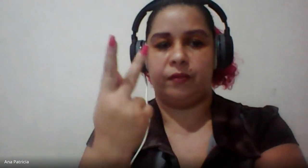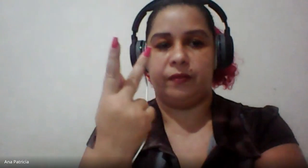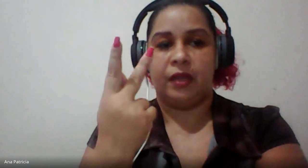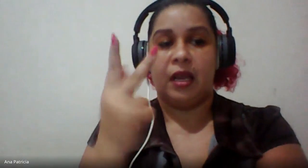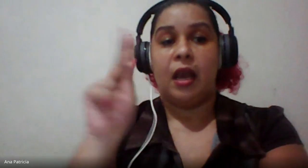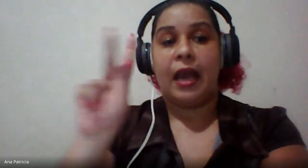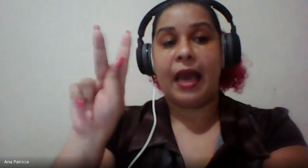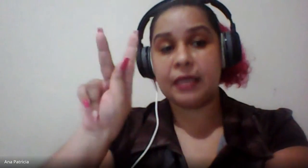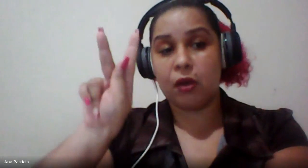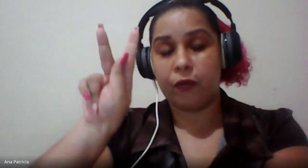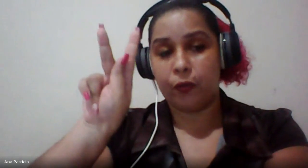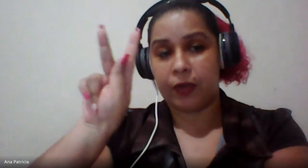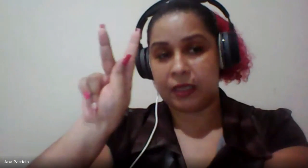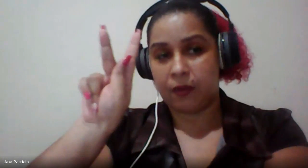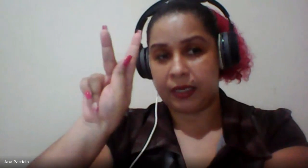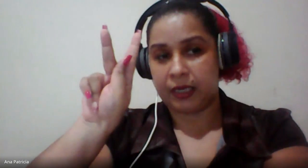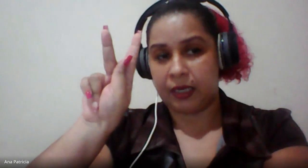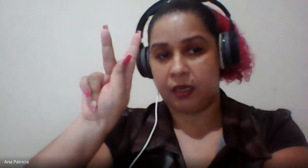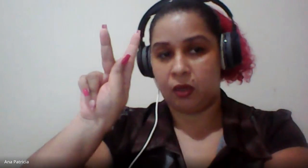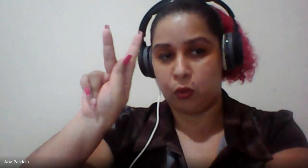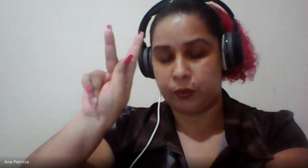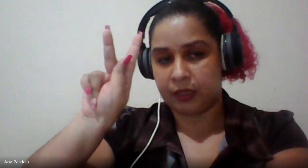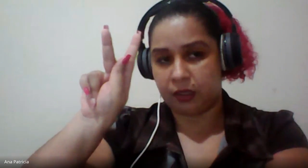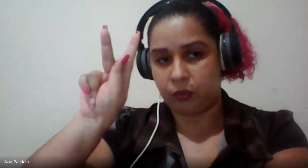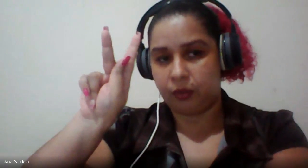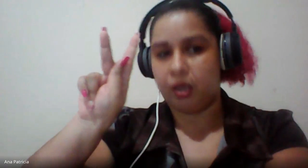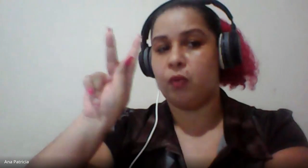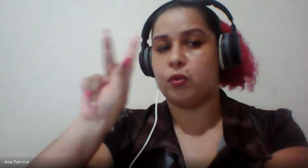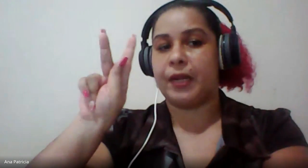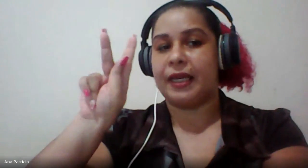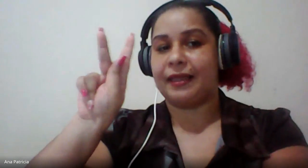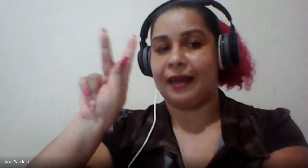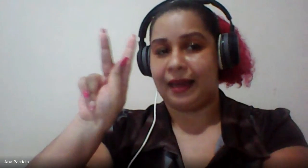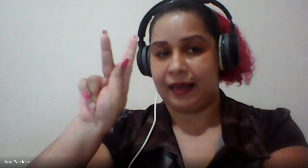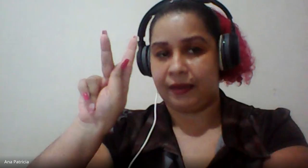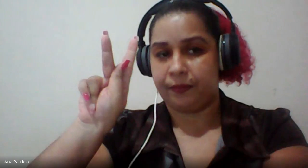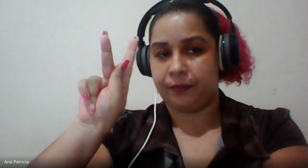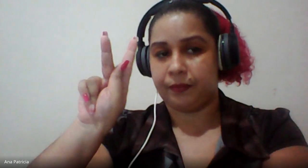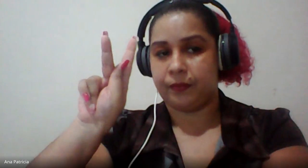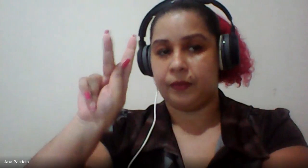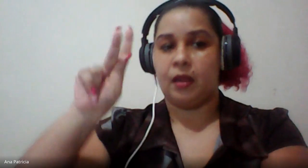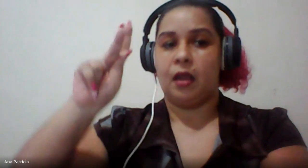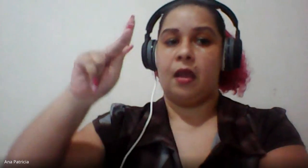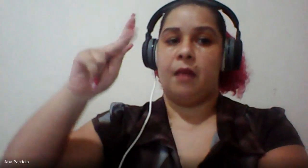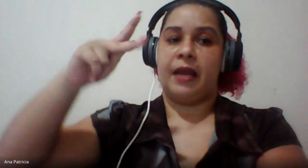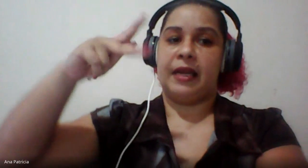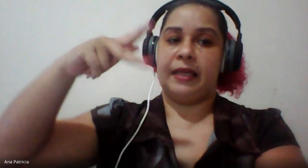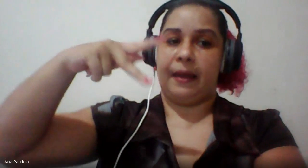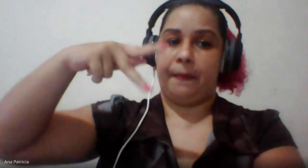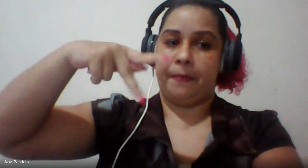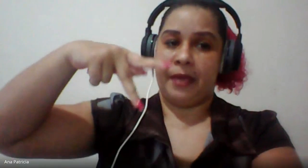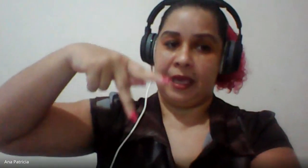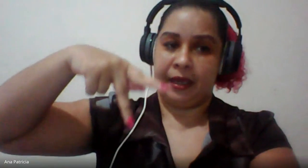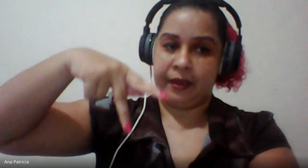jeito. Essa configuração aqui que eu estou usando, eu uso para a letra H, para a